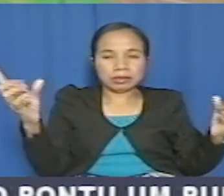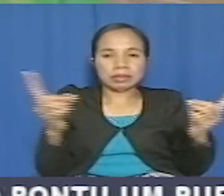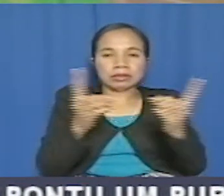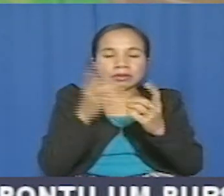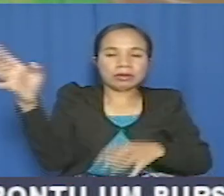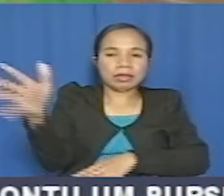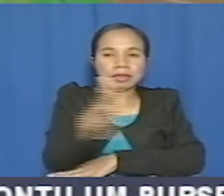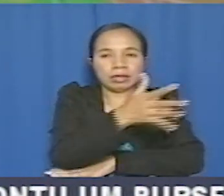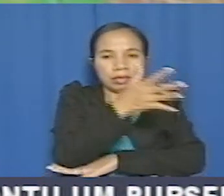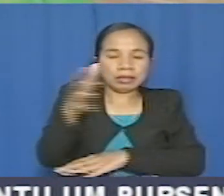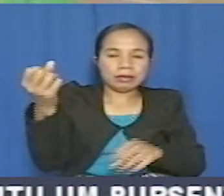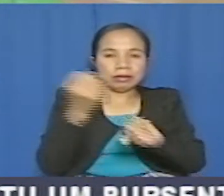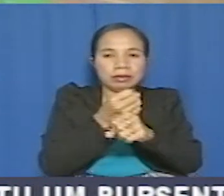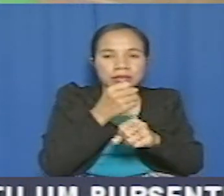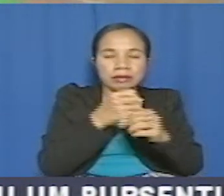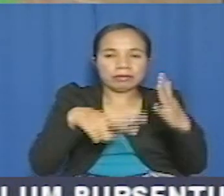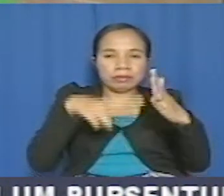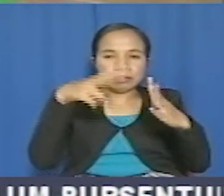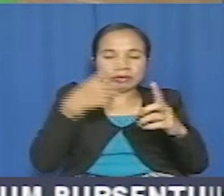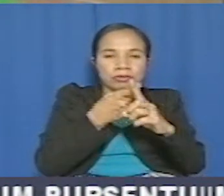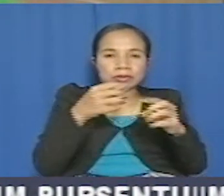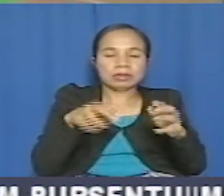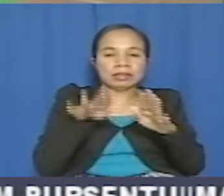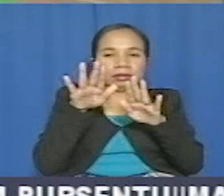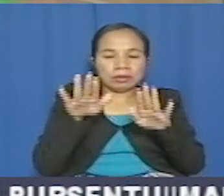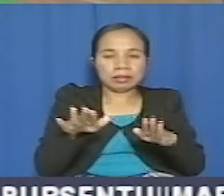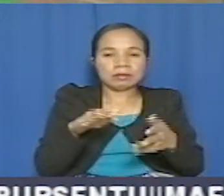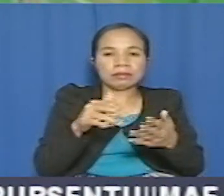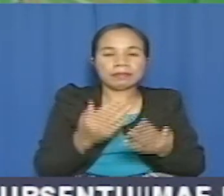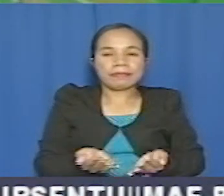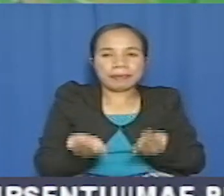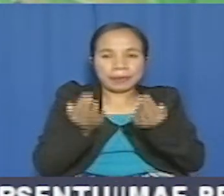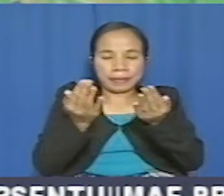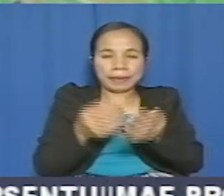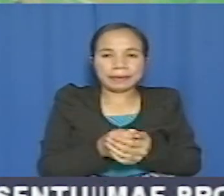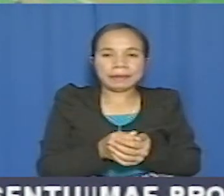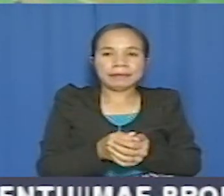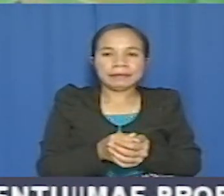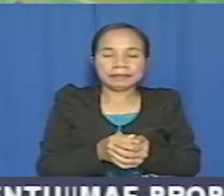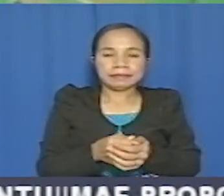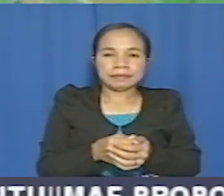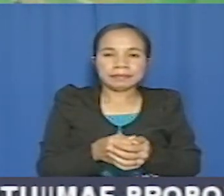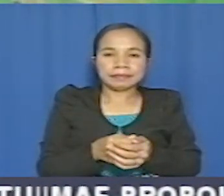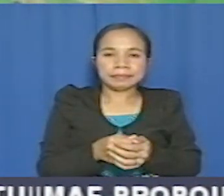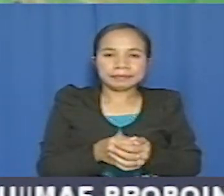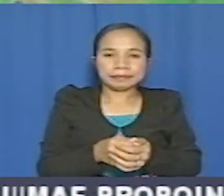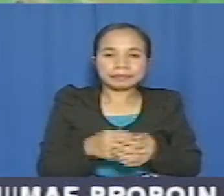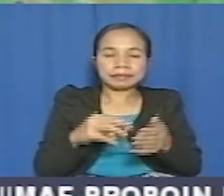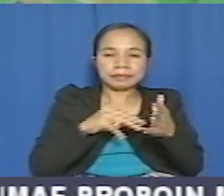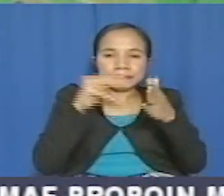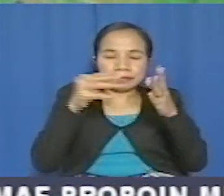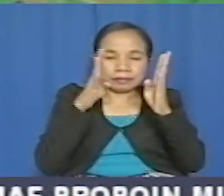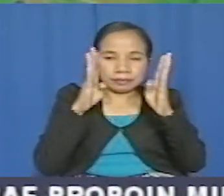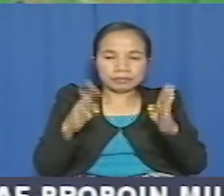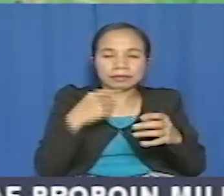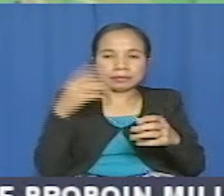acontece animbot, ne beho velocidade husi moderado ba forte. Meteorologista Juviano Fonseca informa, mas